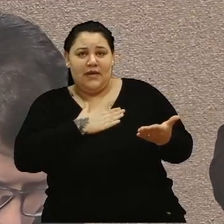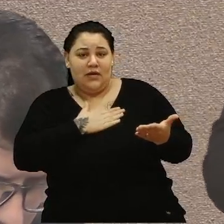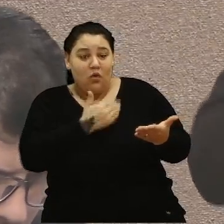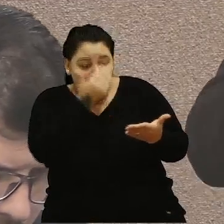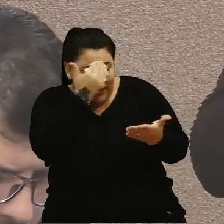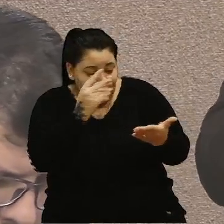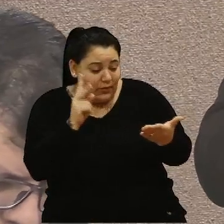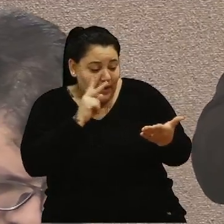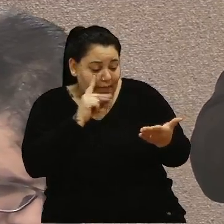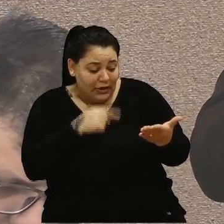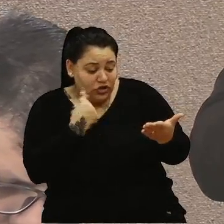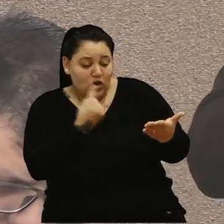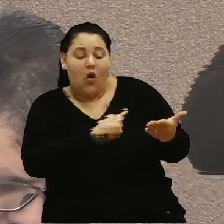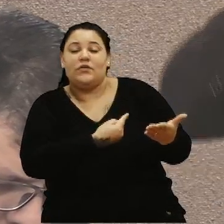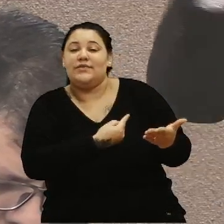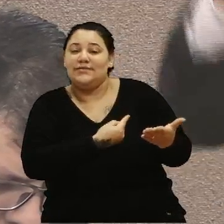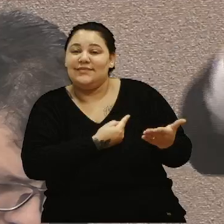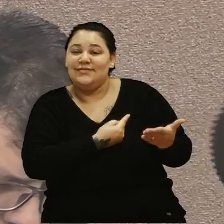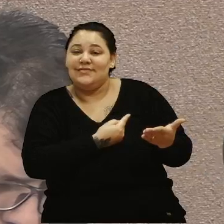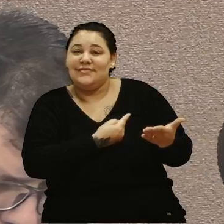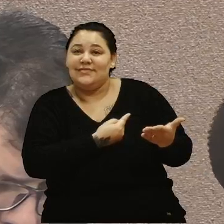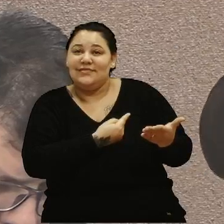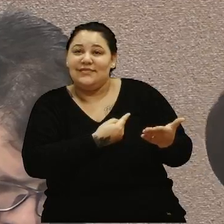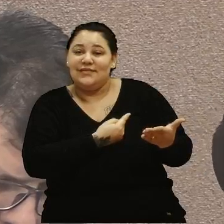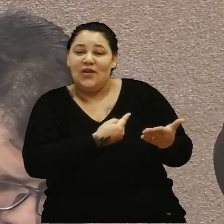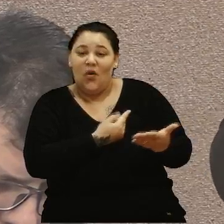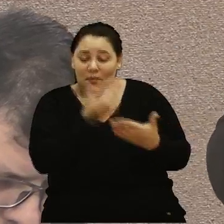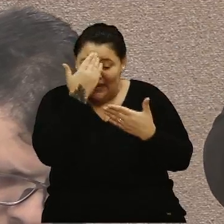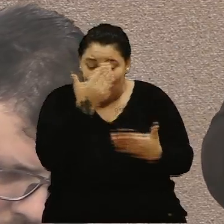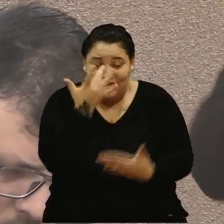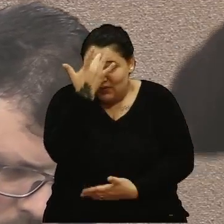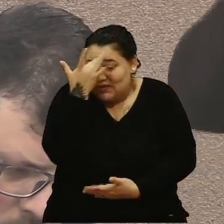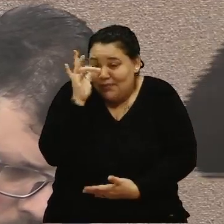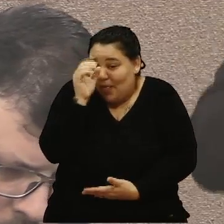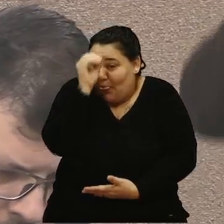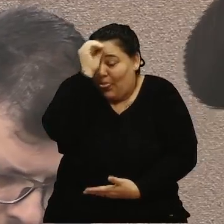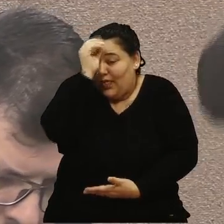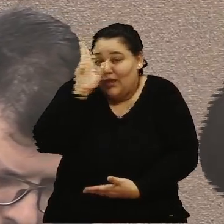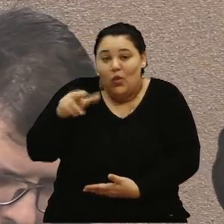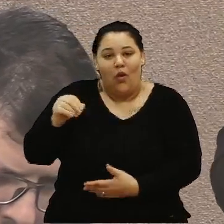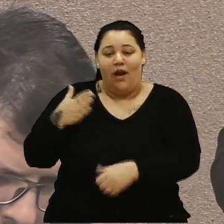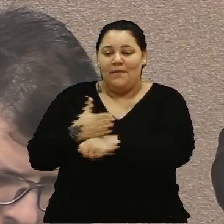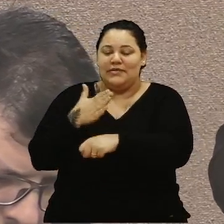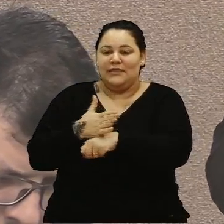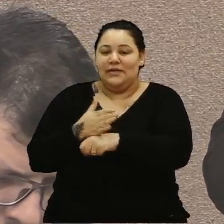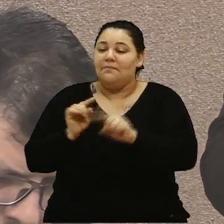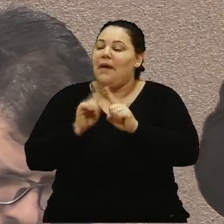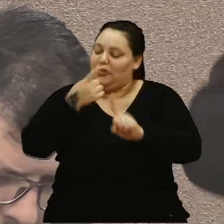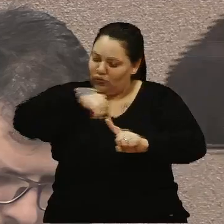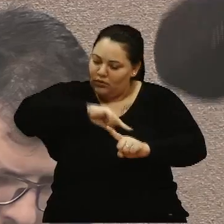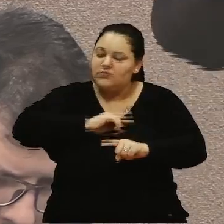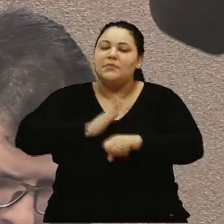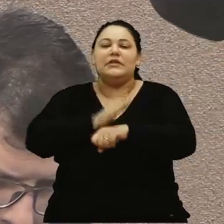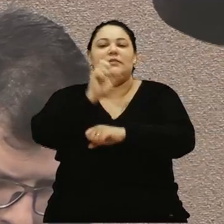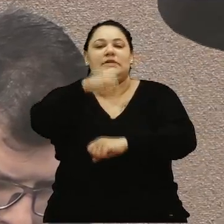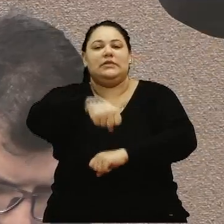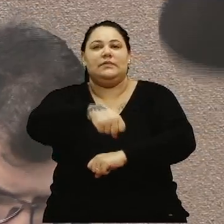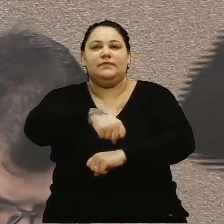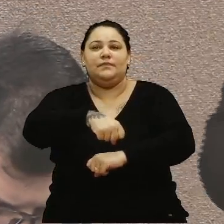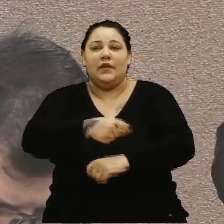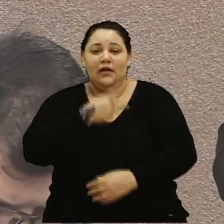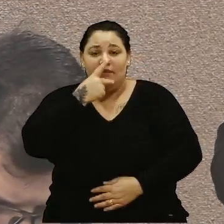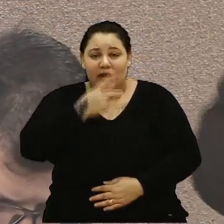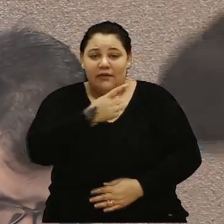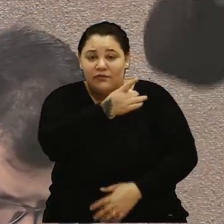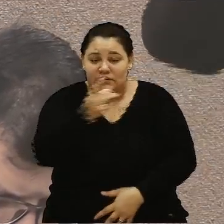gente. Muito obrigado. Nem sabia da existência, nunca participei, mas nós participaremos. Eu falei, então, vocês